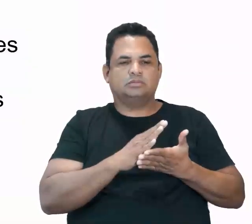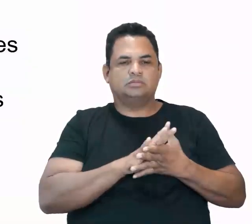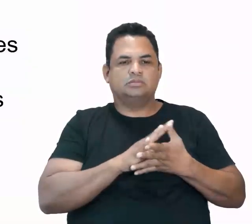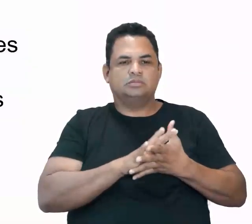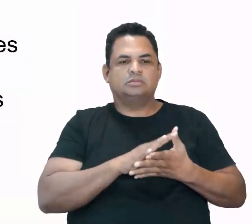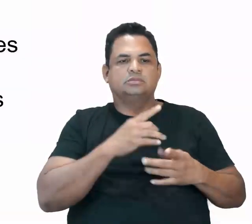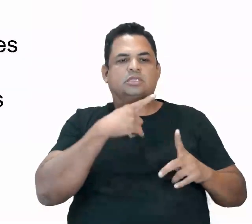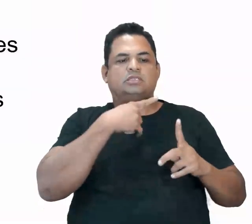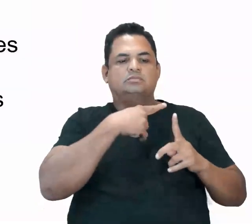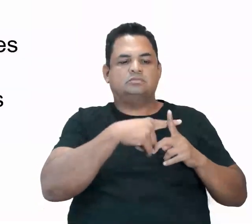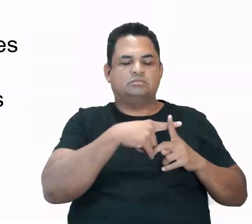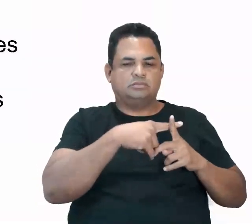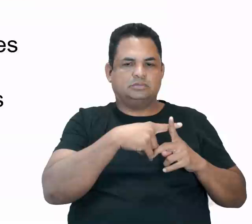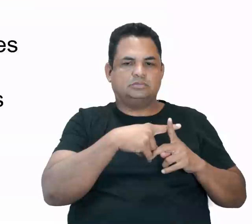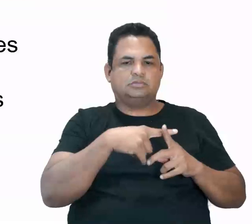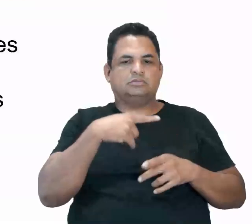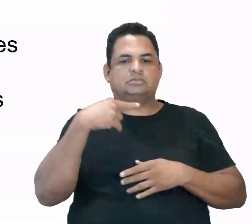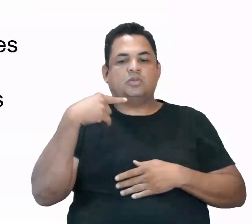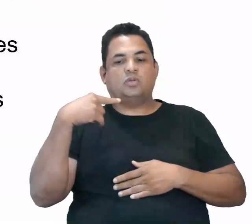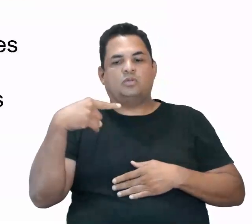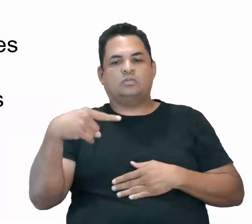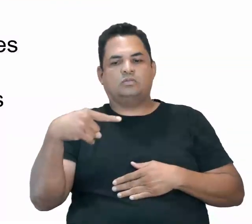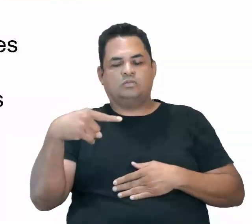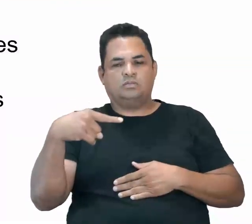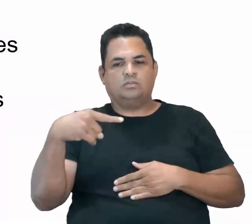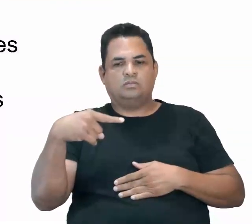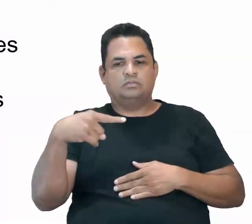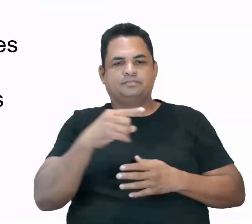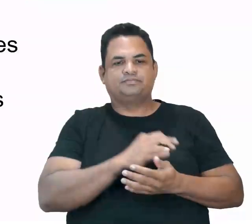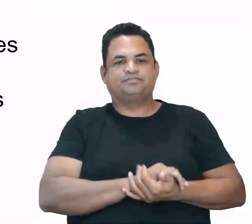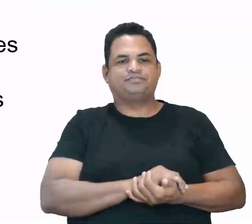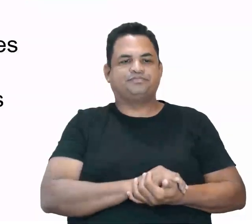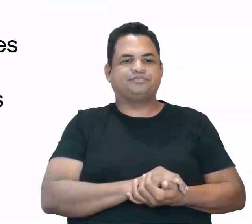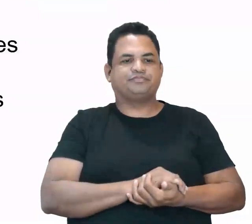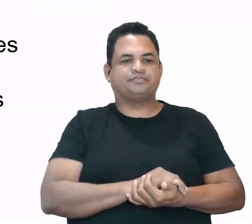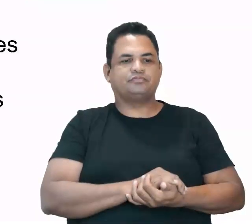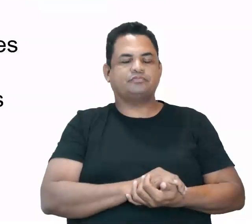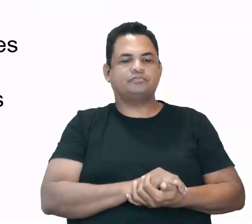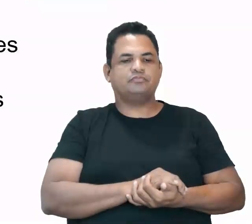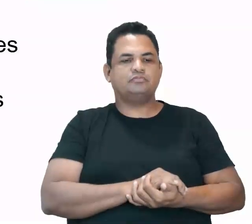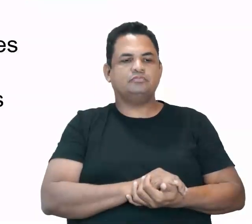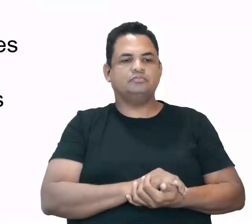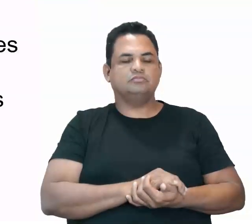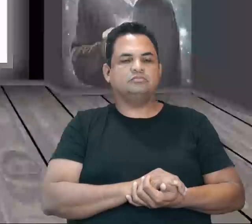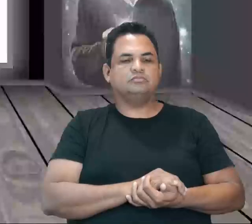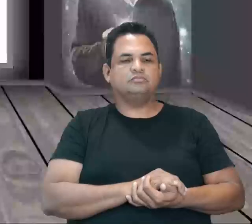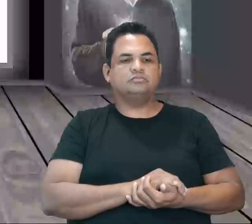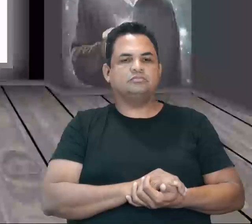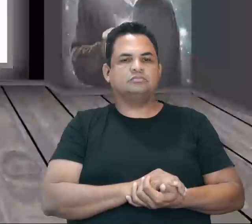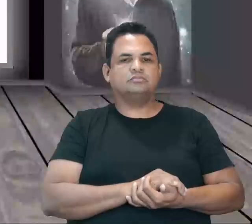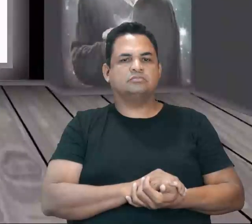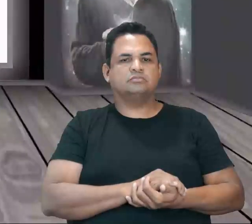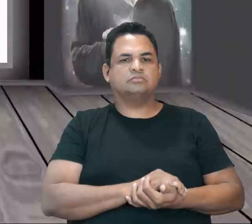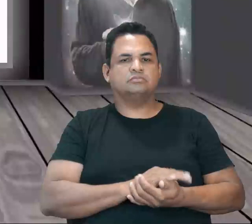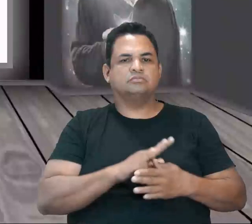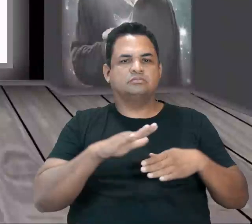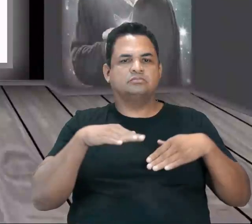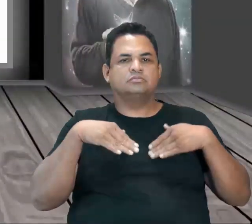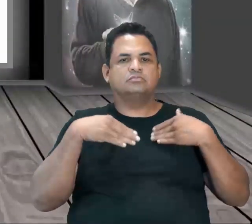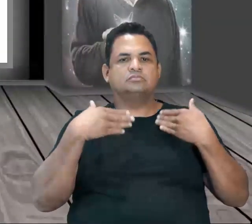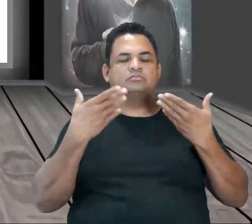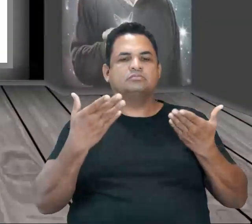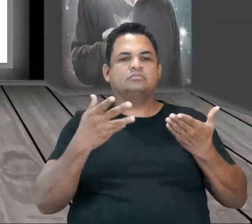carregado positivamente ou negativamente. Então, olha só, pessoal, quando se fala